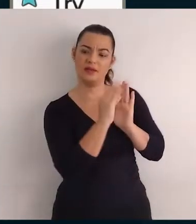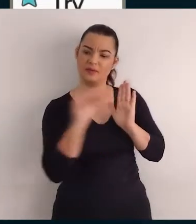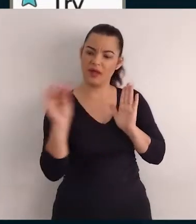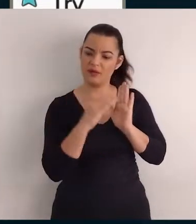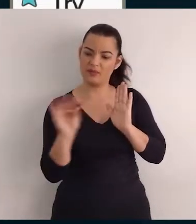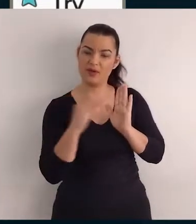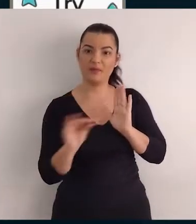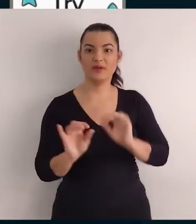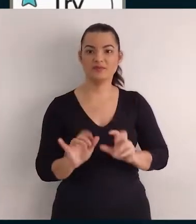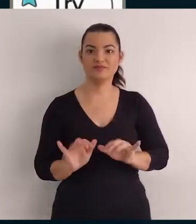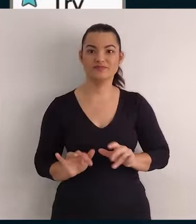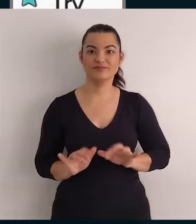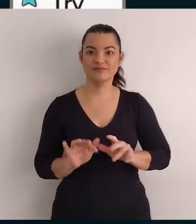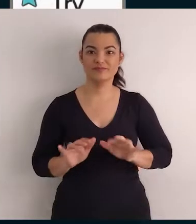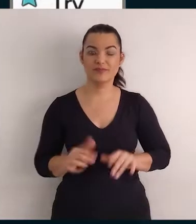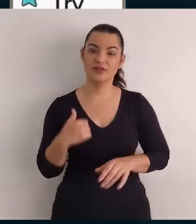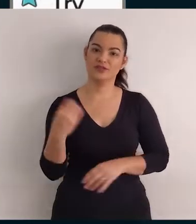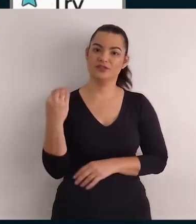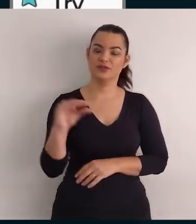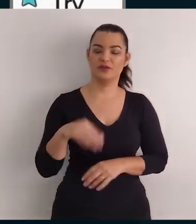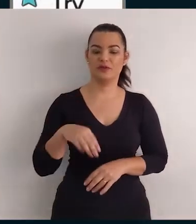medo.